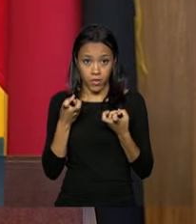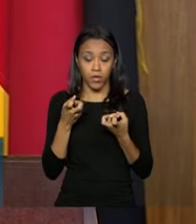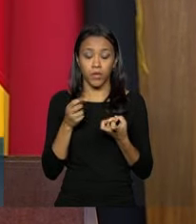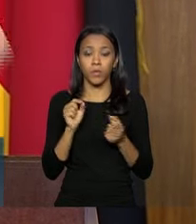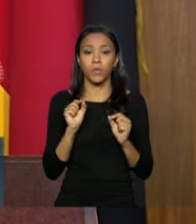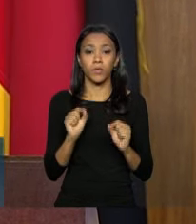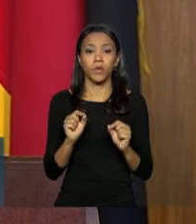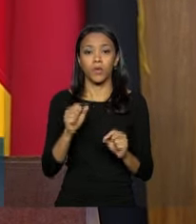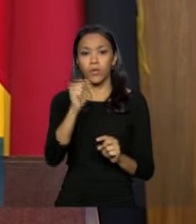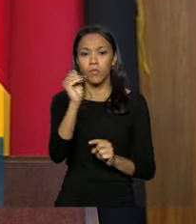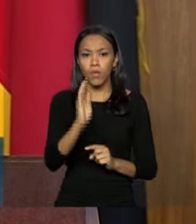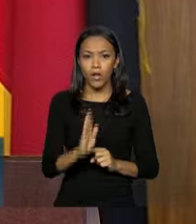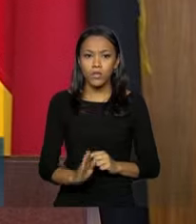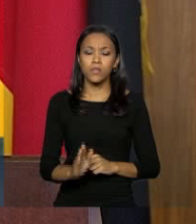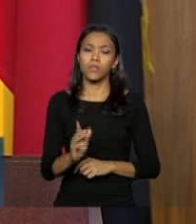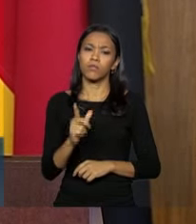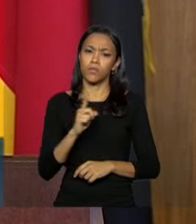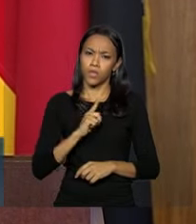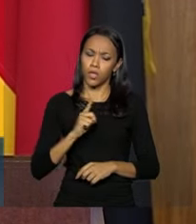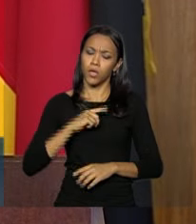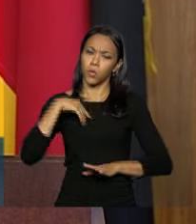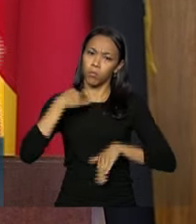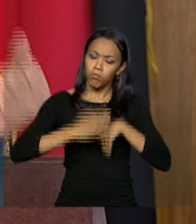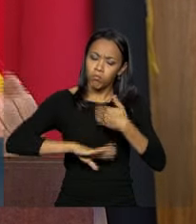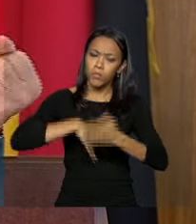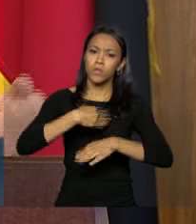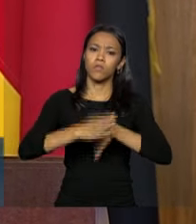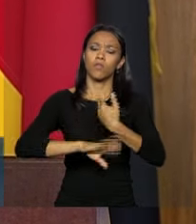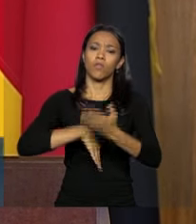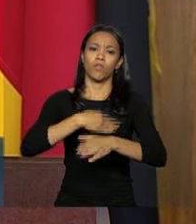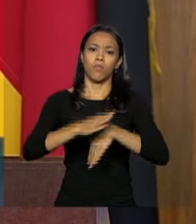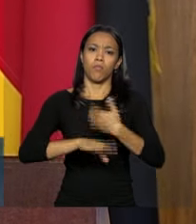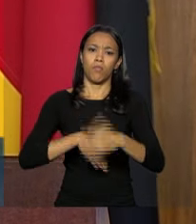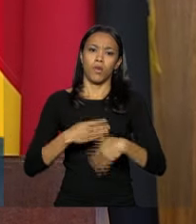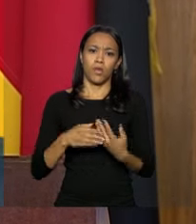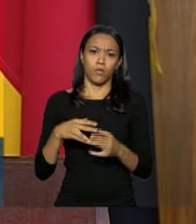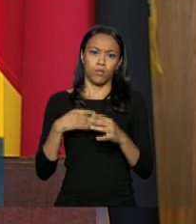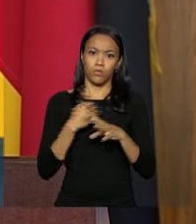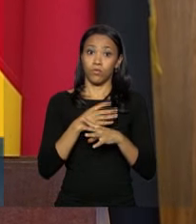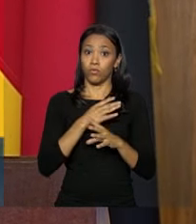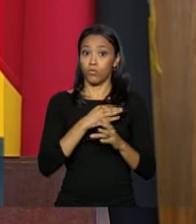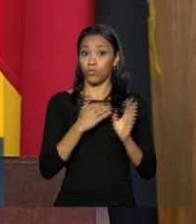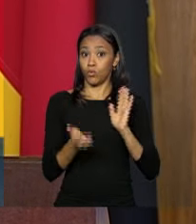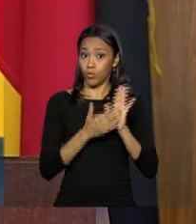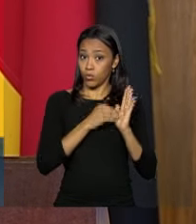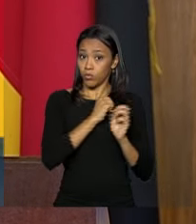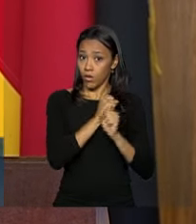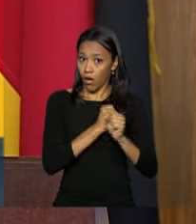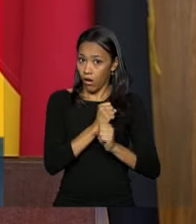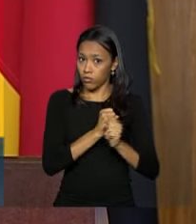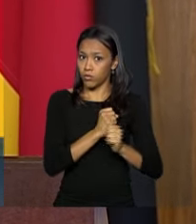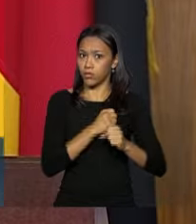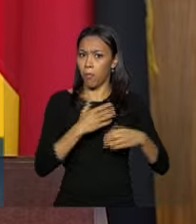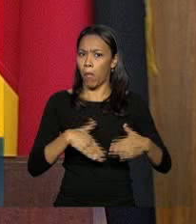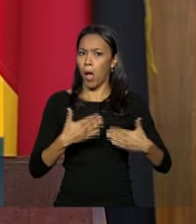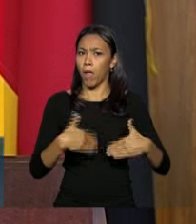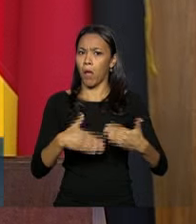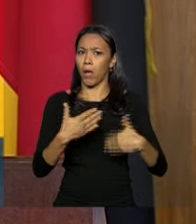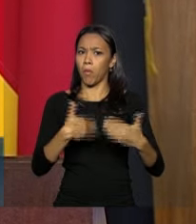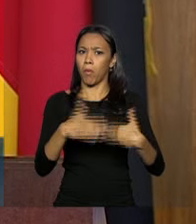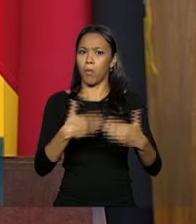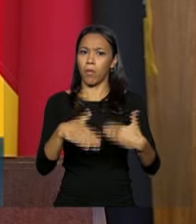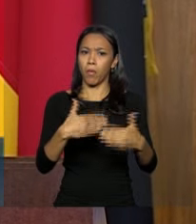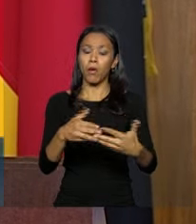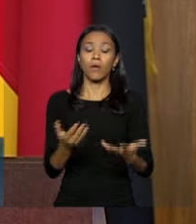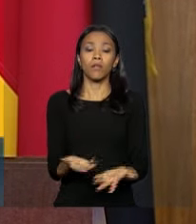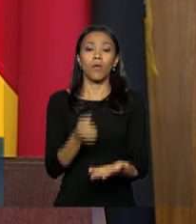tem tido um desenvolvimento muito intenso ao longo dos últimos anos, e o símbolo disso é que